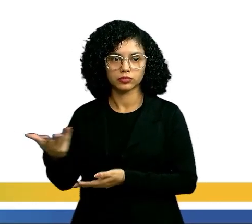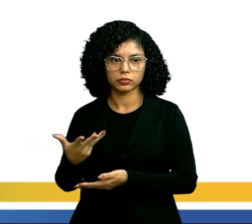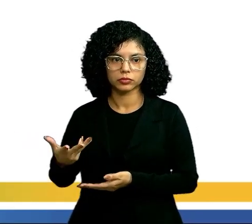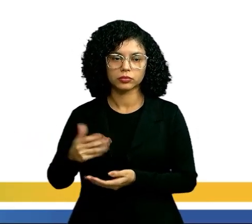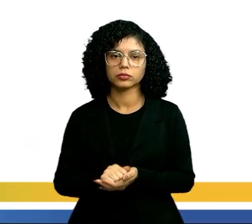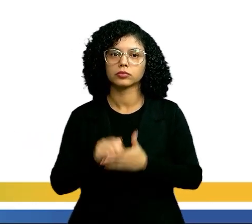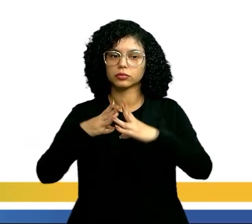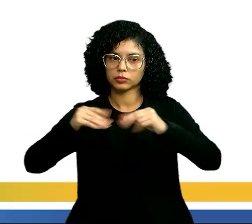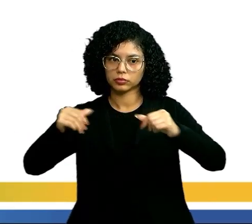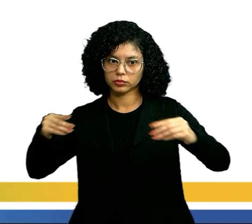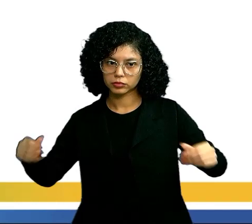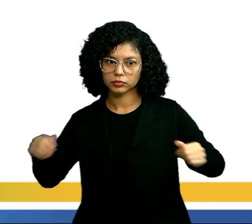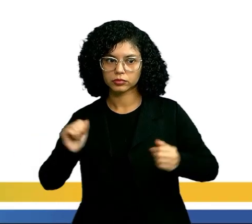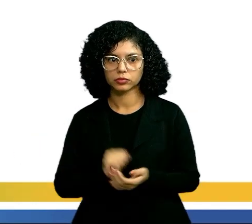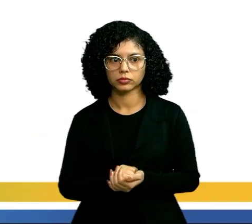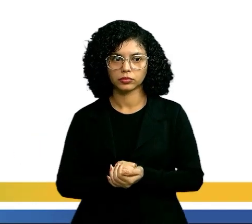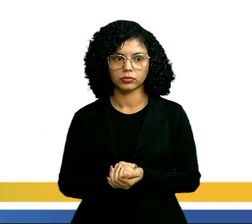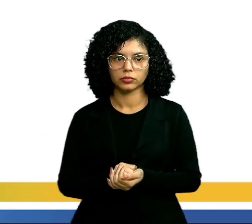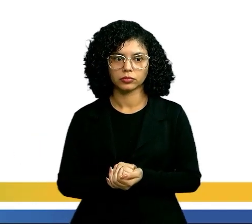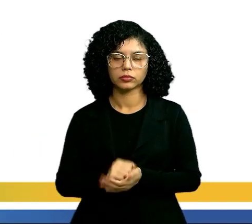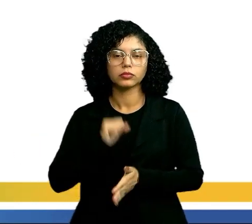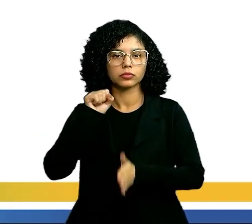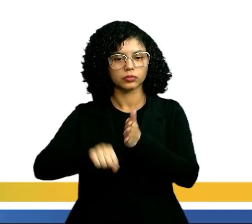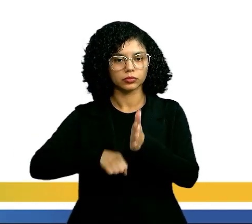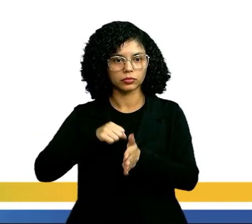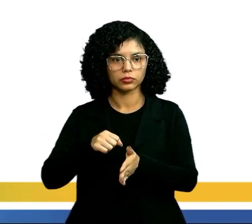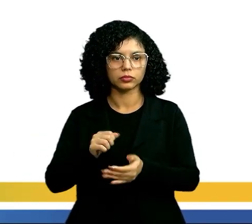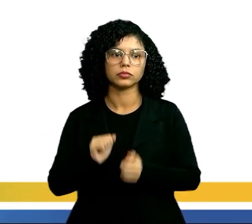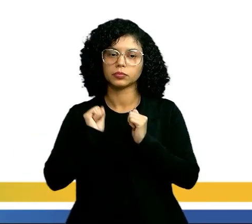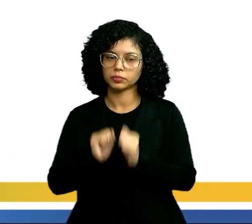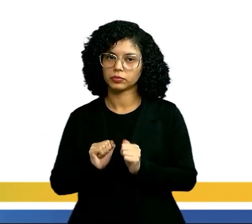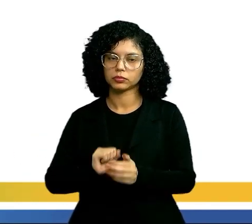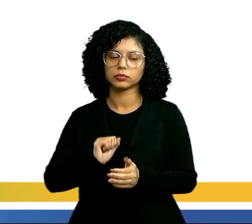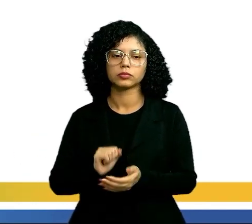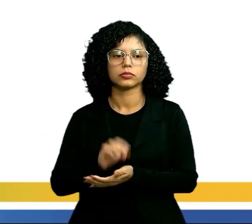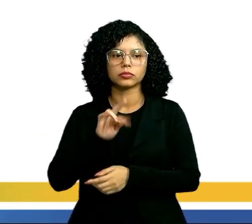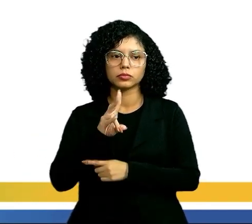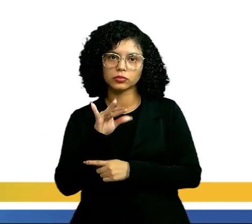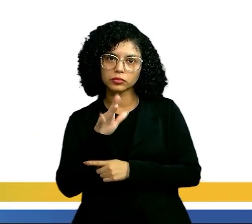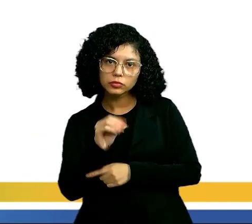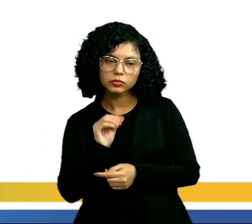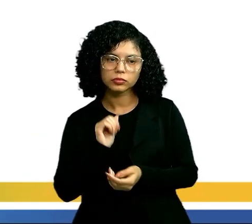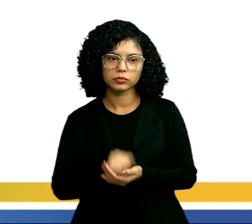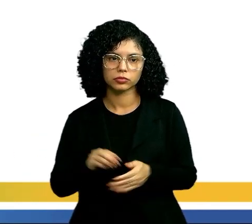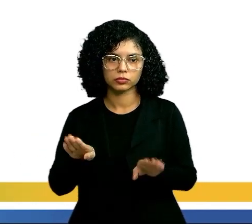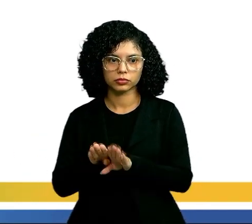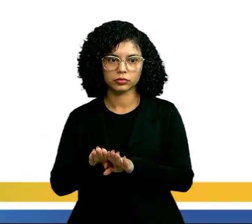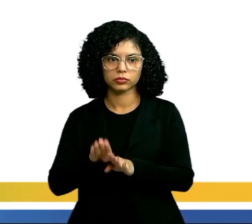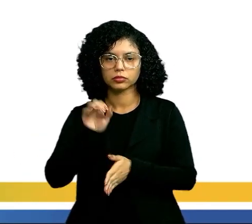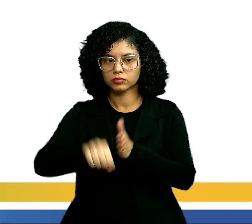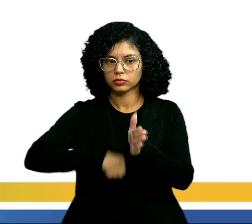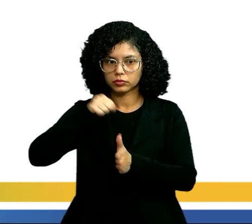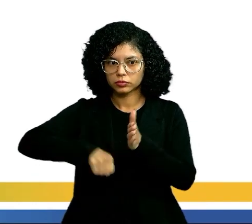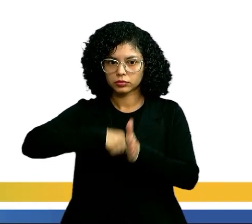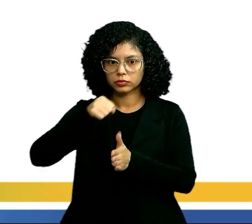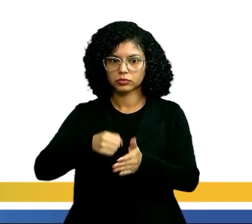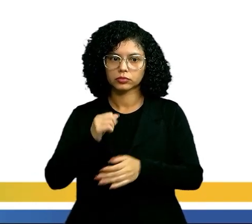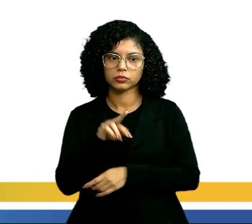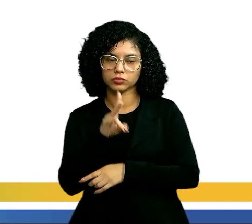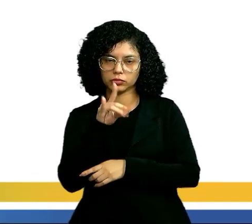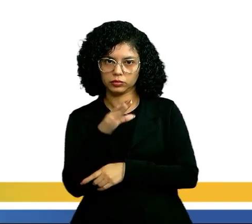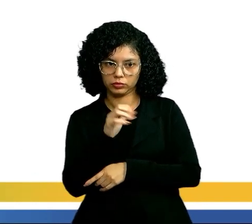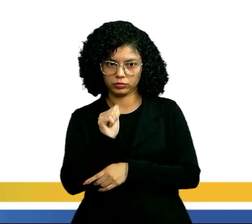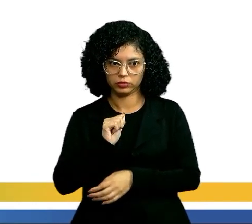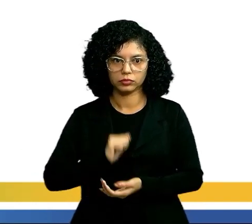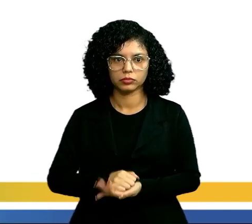os terrestres, são eles que podem ser rodoviários, ferroviários ou